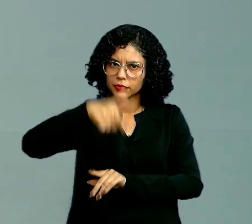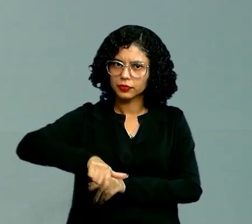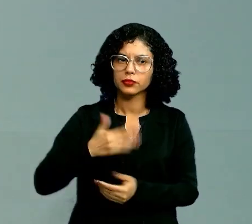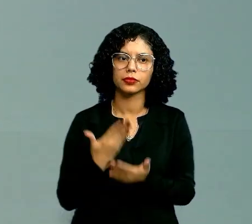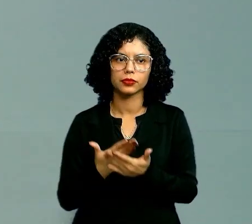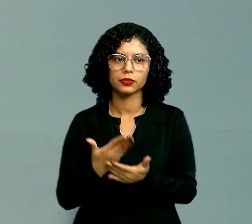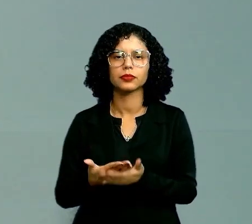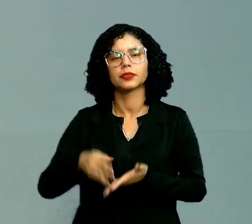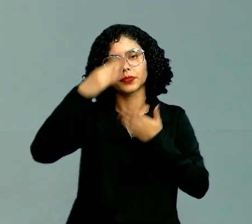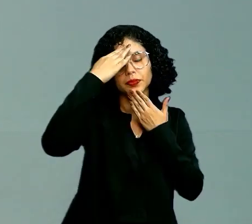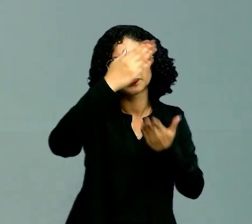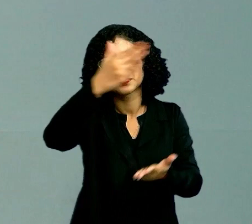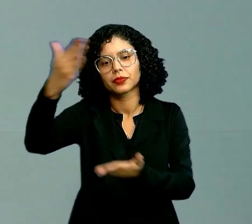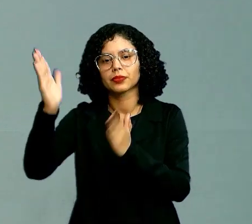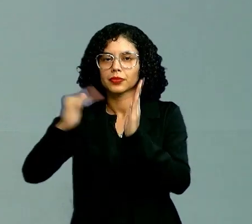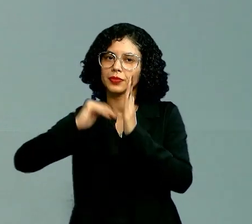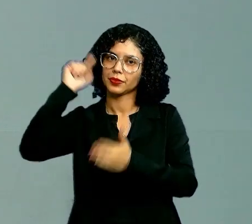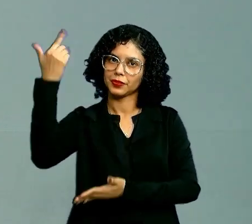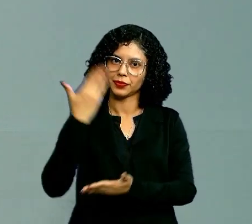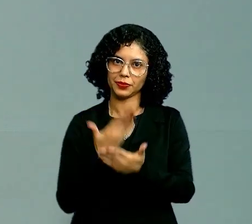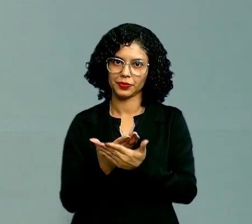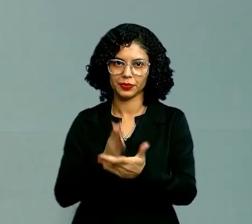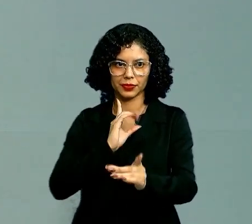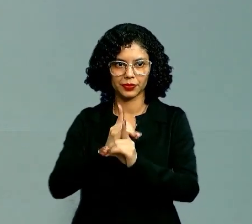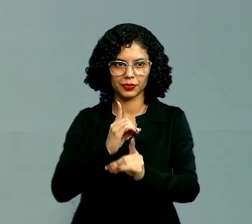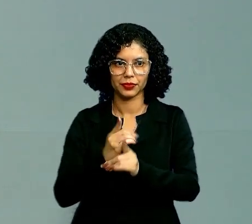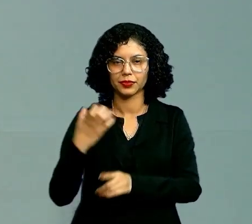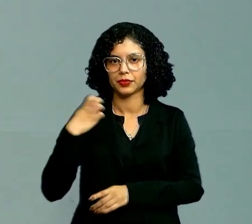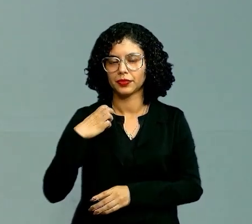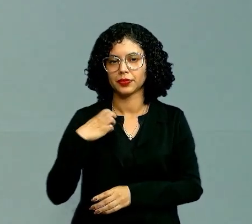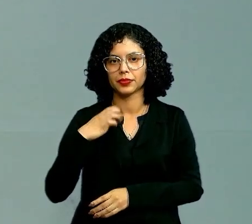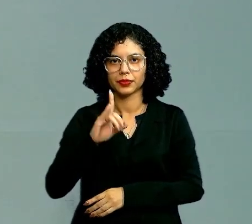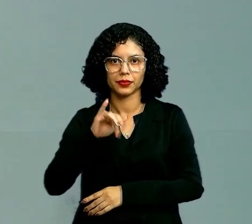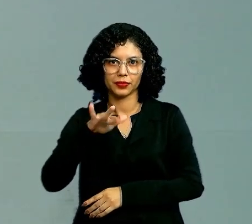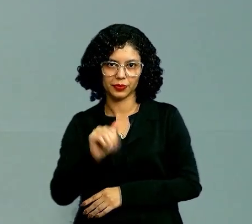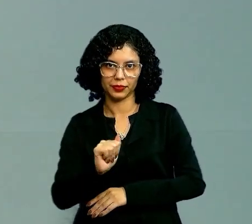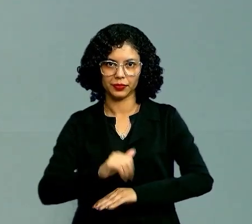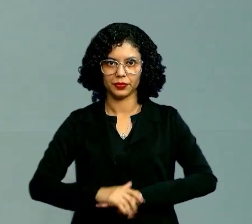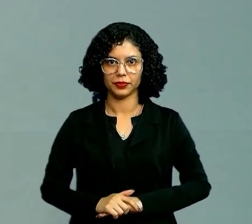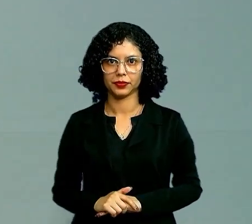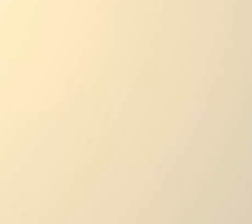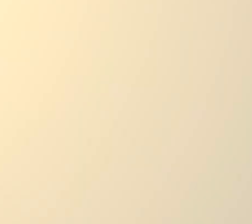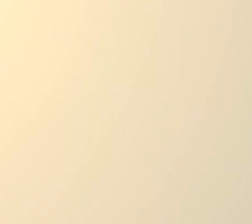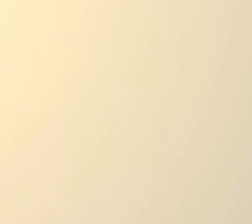nossas aulas Muito obrigado e até o próximo encontro com a ética canana